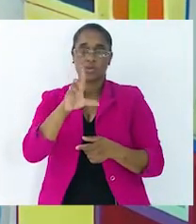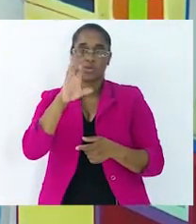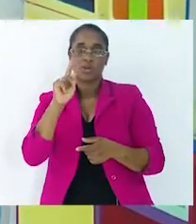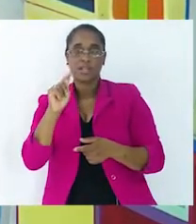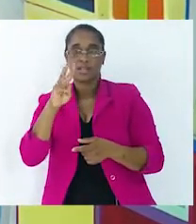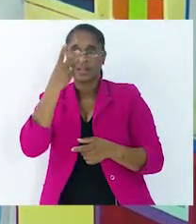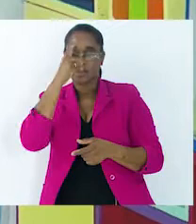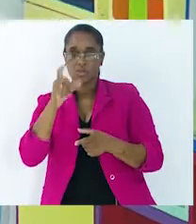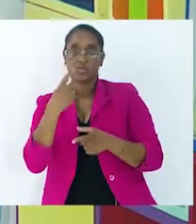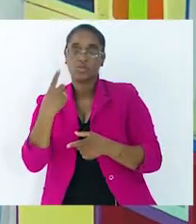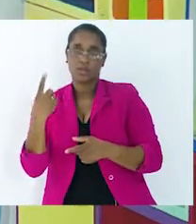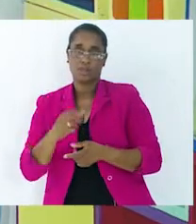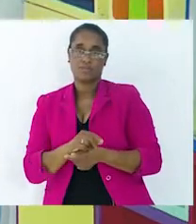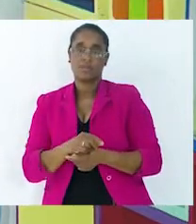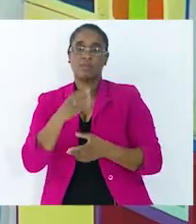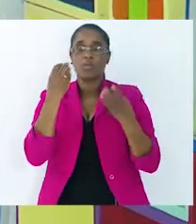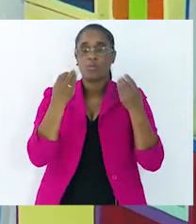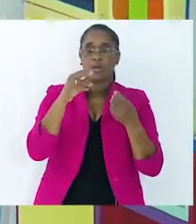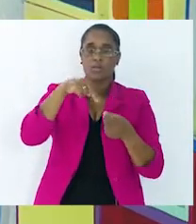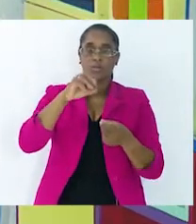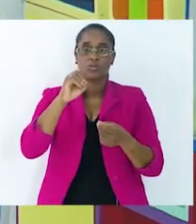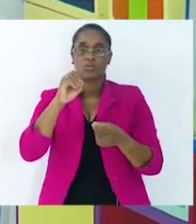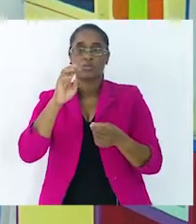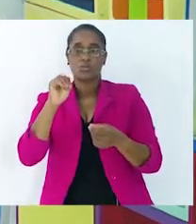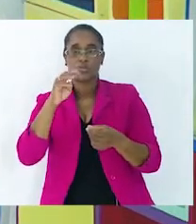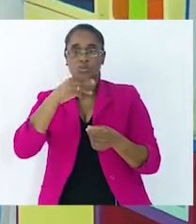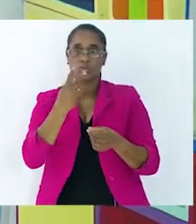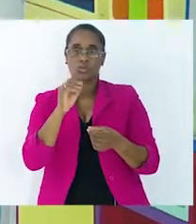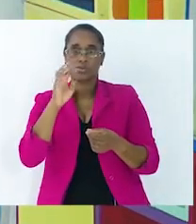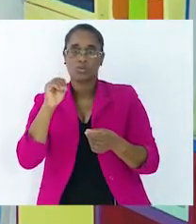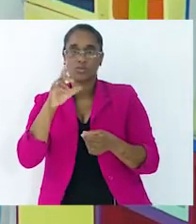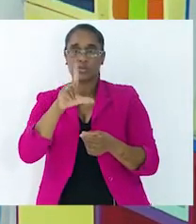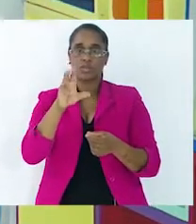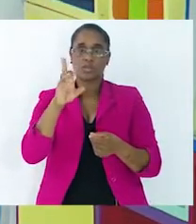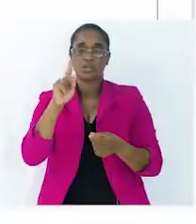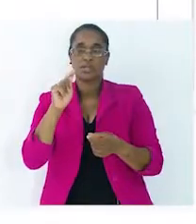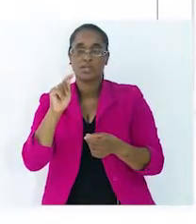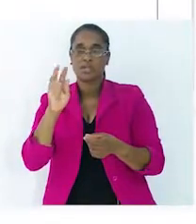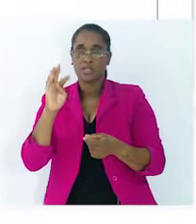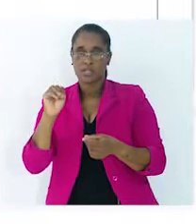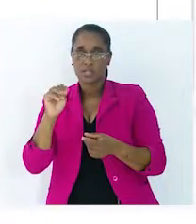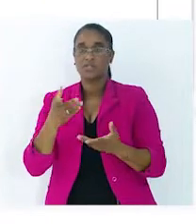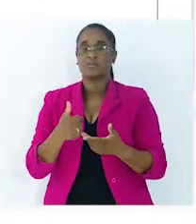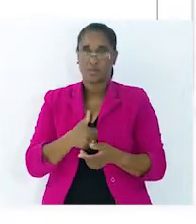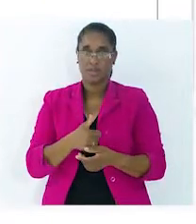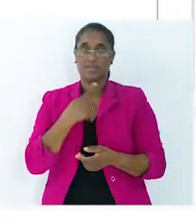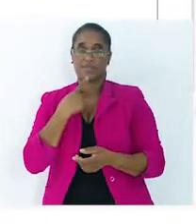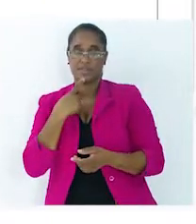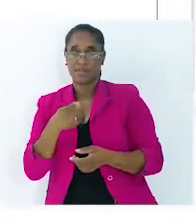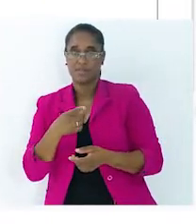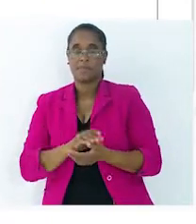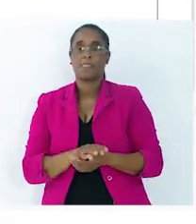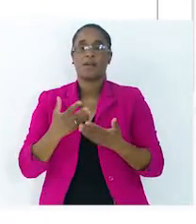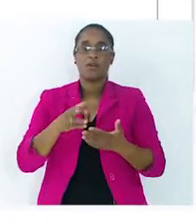Para o plural, tu tens o nos, o vos, o lhes, ok? Para o